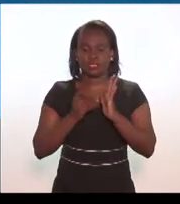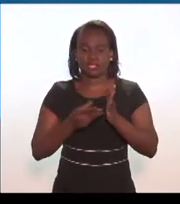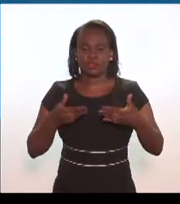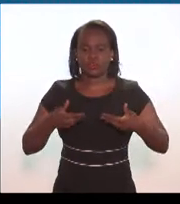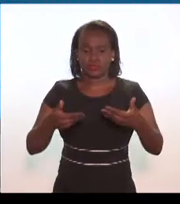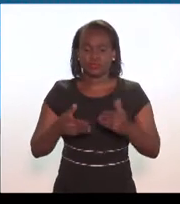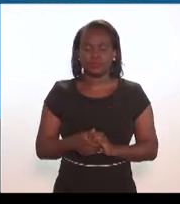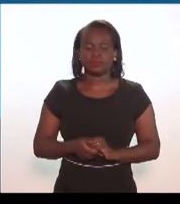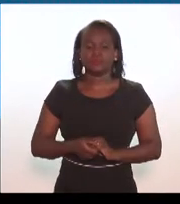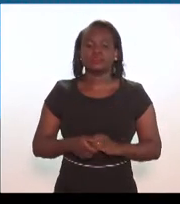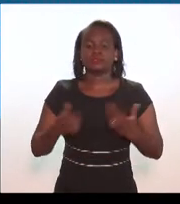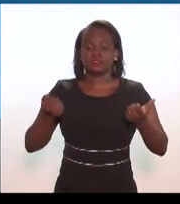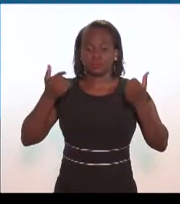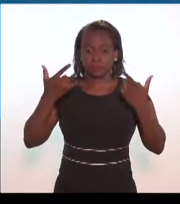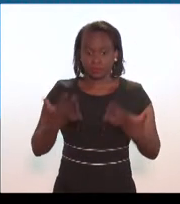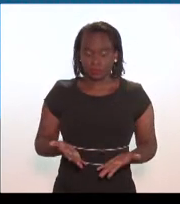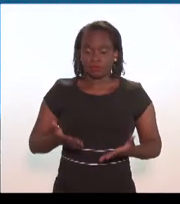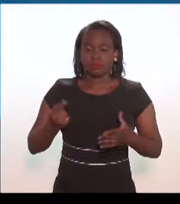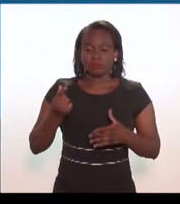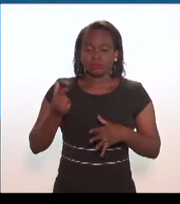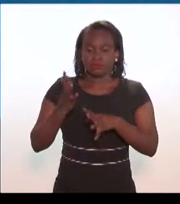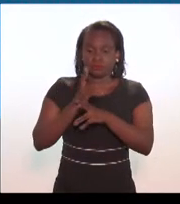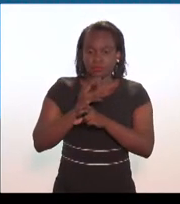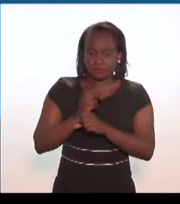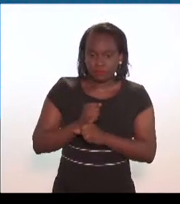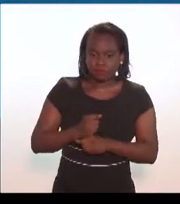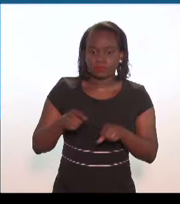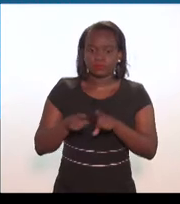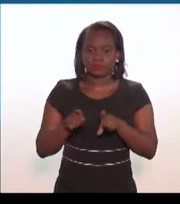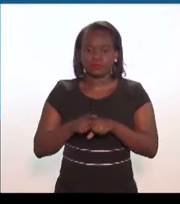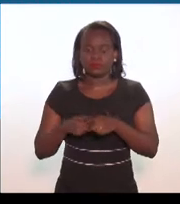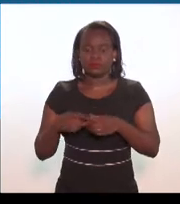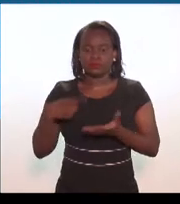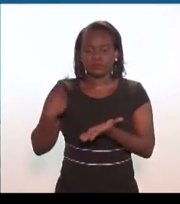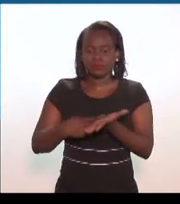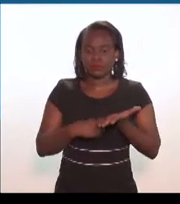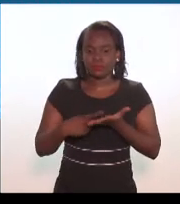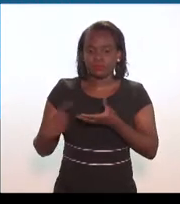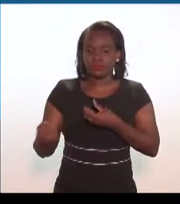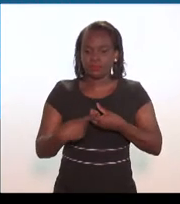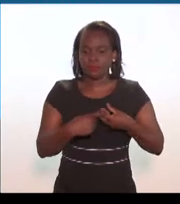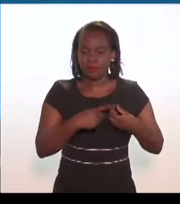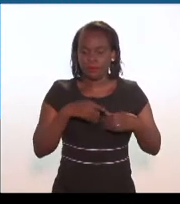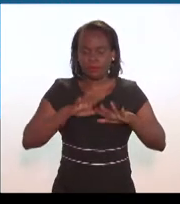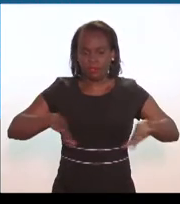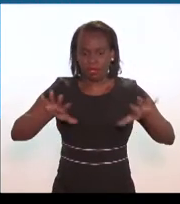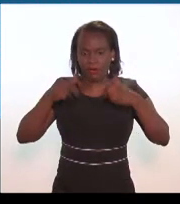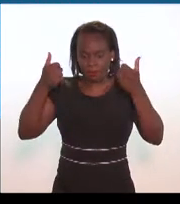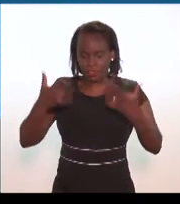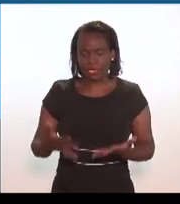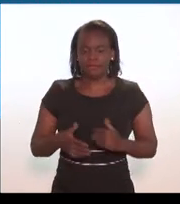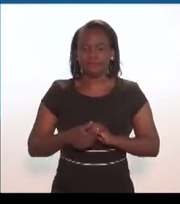comissão. Falar um pouco de receita estadual e regime de recuperação fiscal de forma geral. Tá?